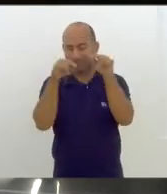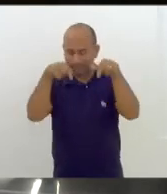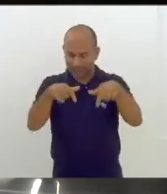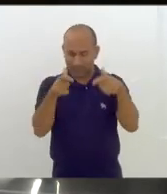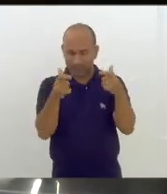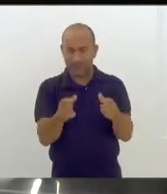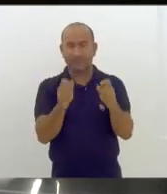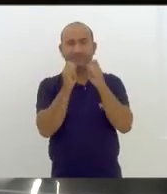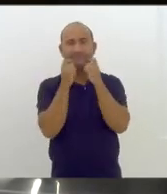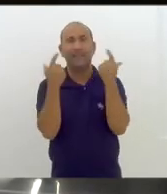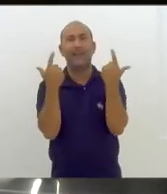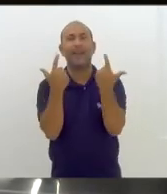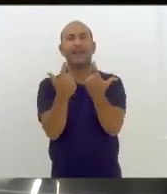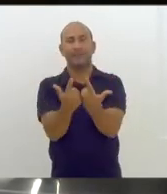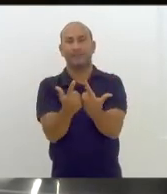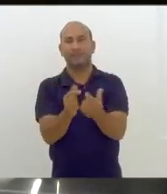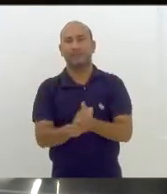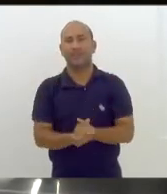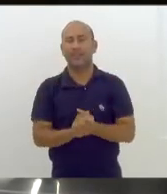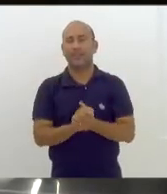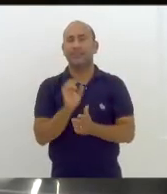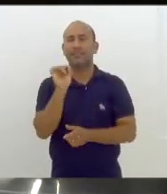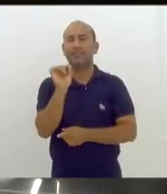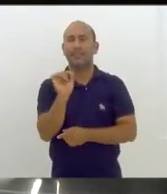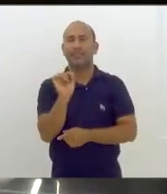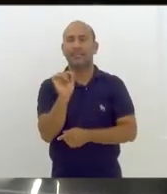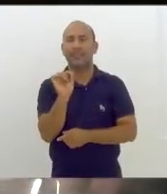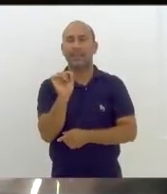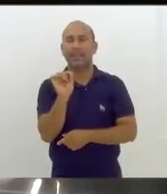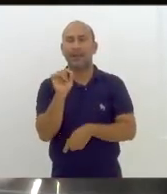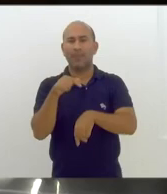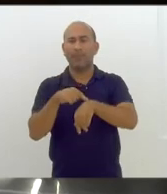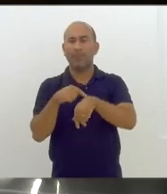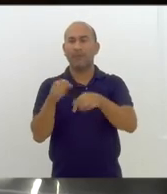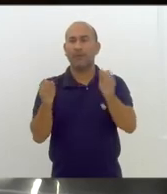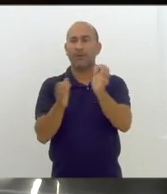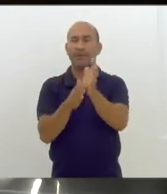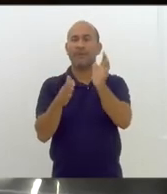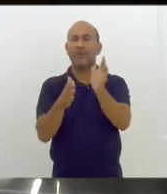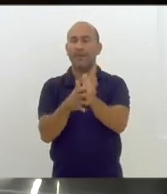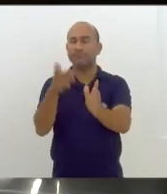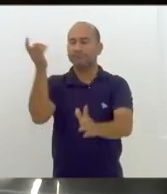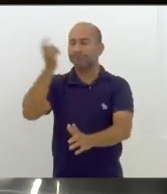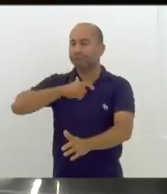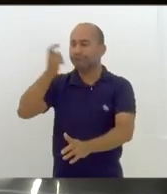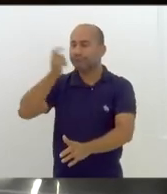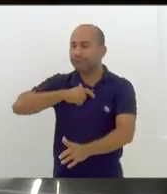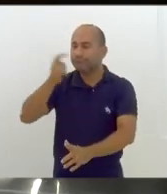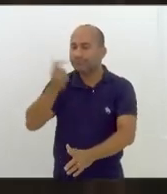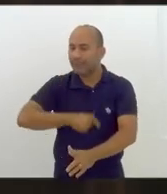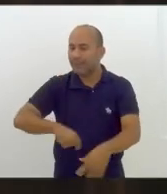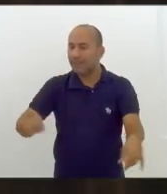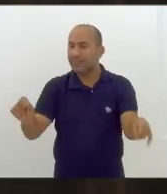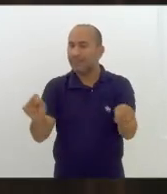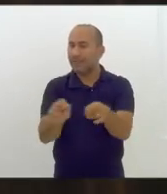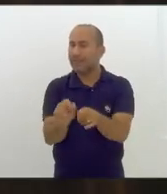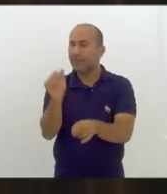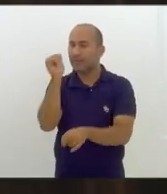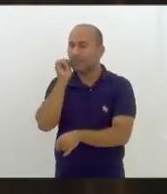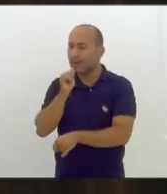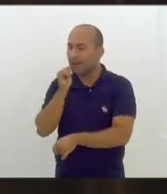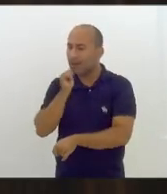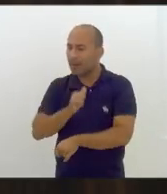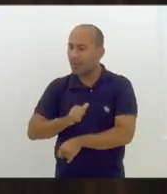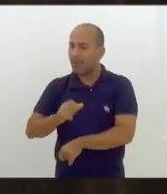não é, desembargador? Que vem aí uma homenagem lindamente feita por uma deputada mulher, Marta Rocha,